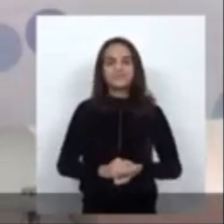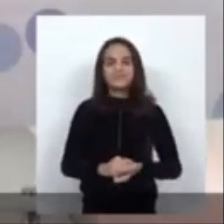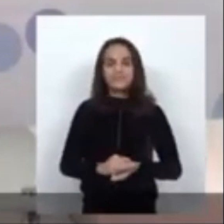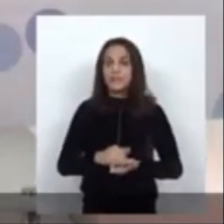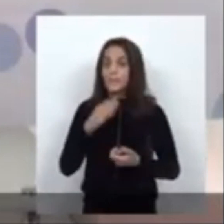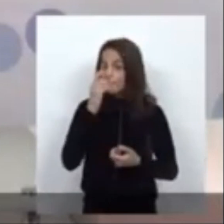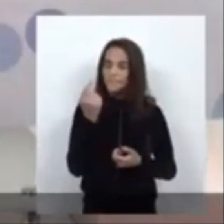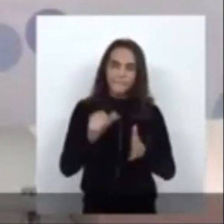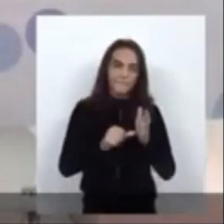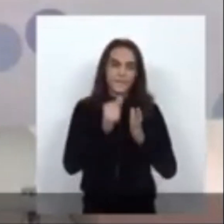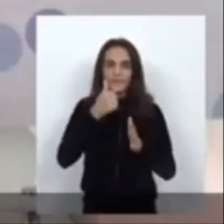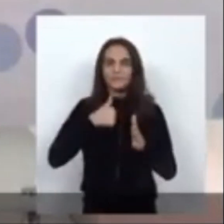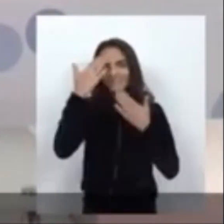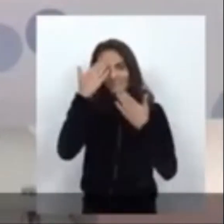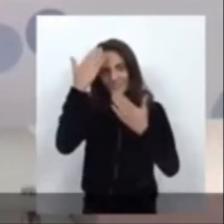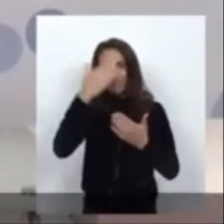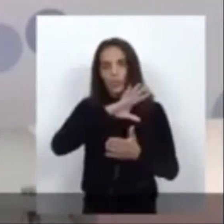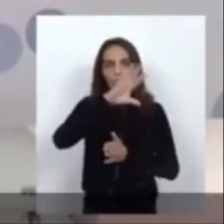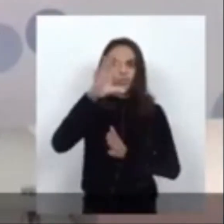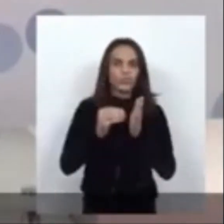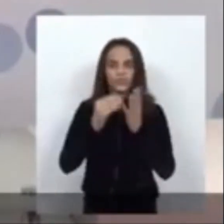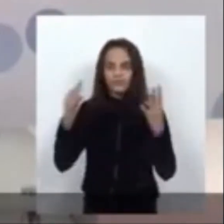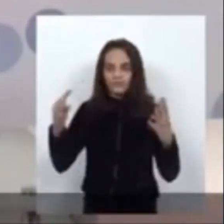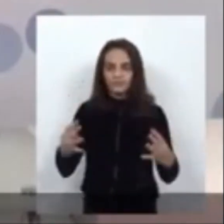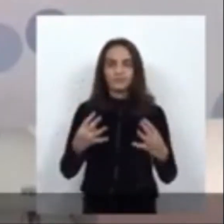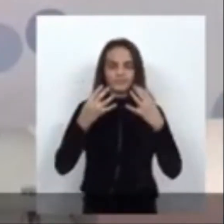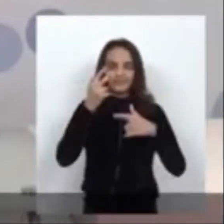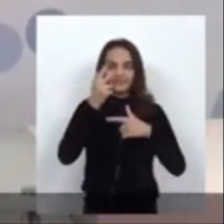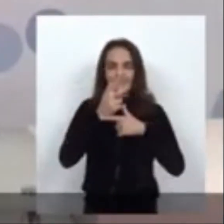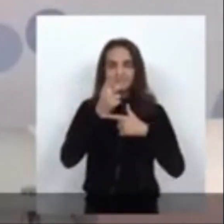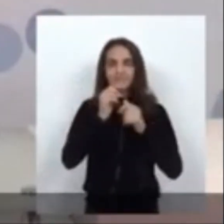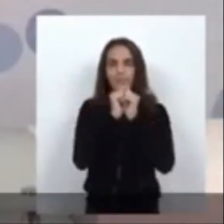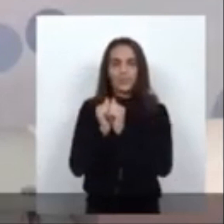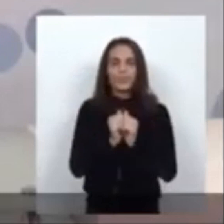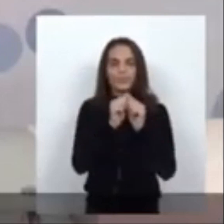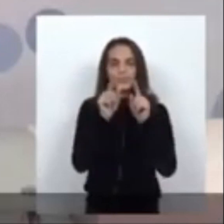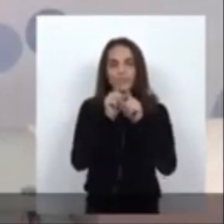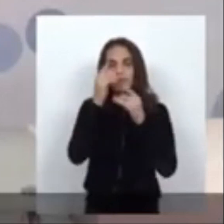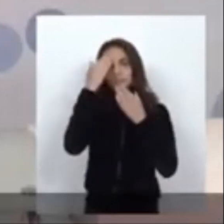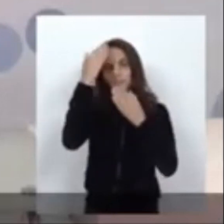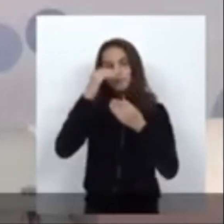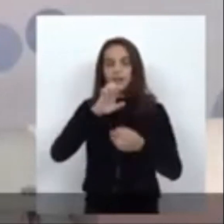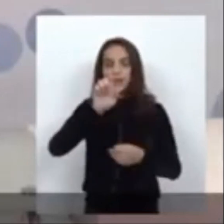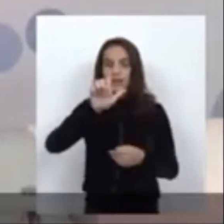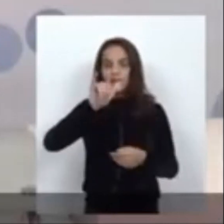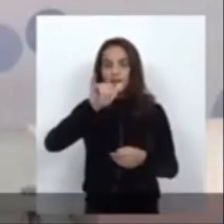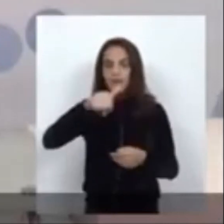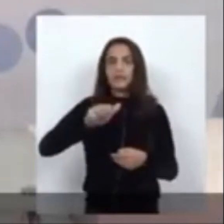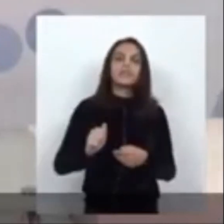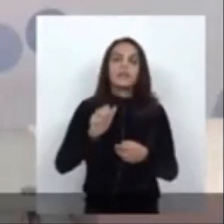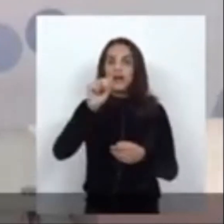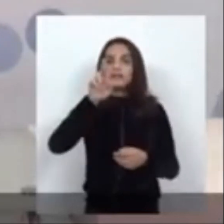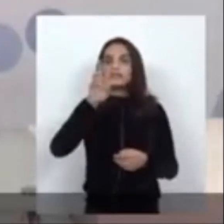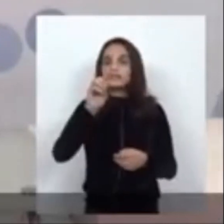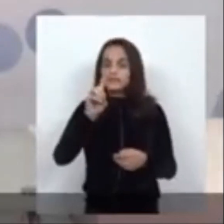Primeiramente, eu queria agradecer a presença de todos que estão aqui acompanhando essa live conosco, agradecer a Elaine, a Adriana e toda a equipe